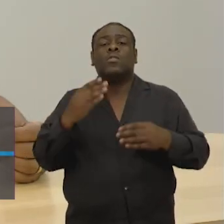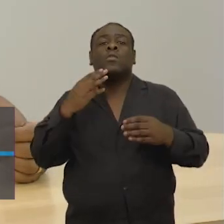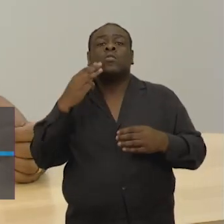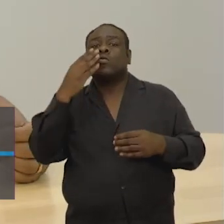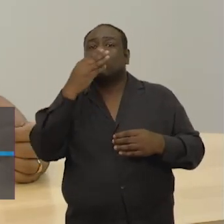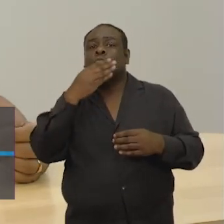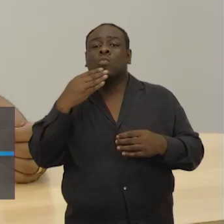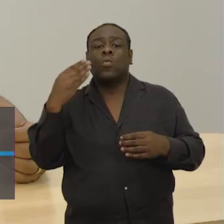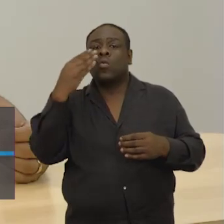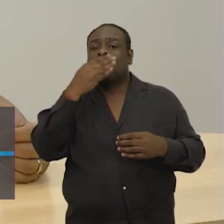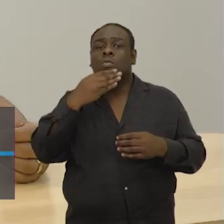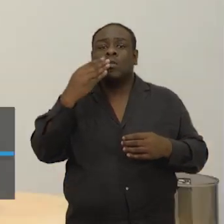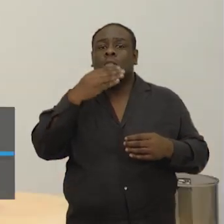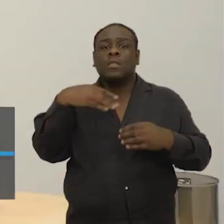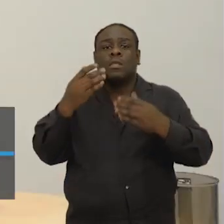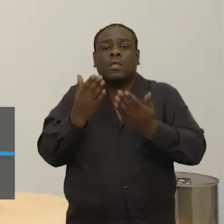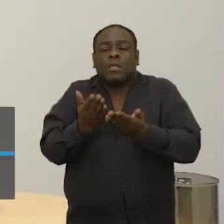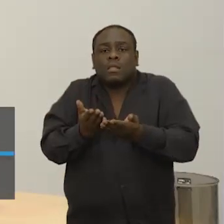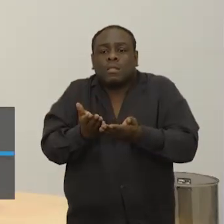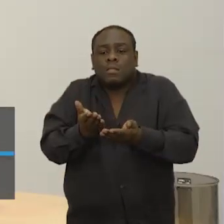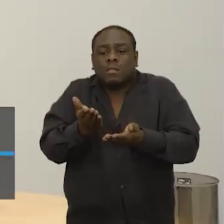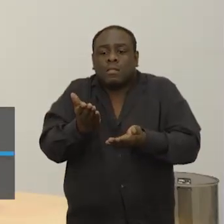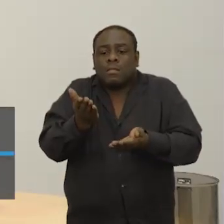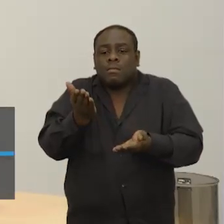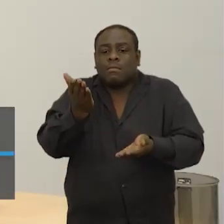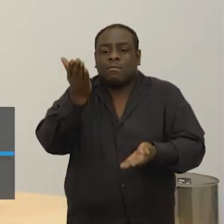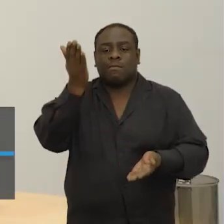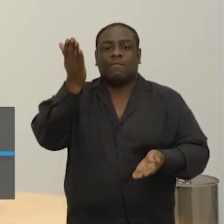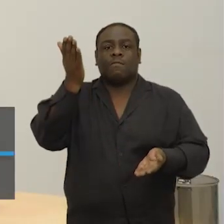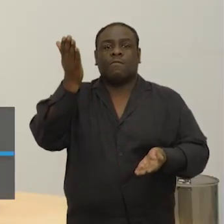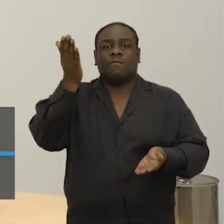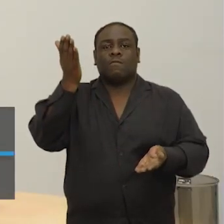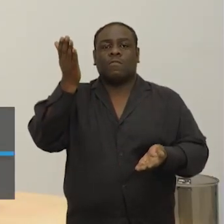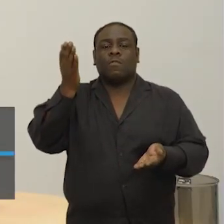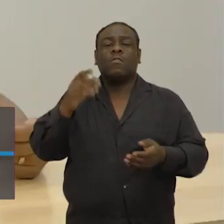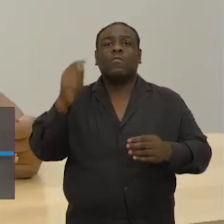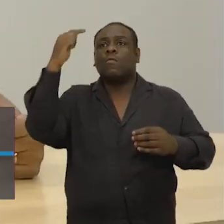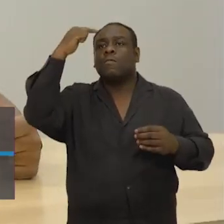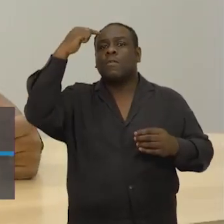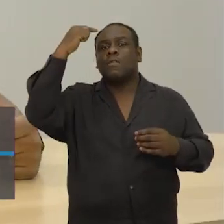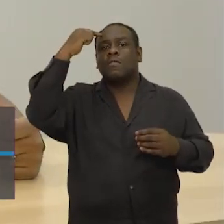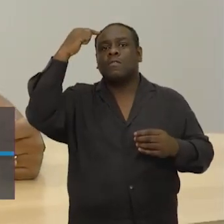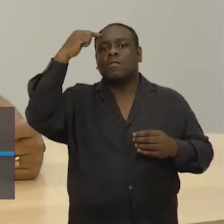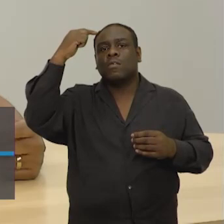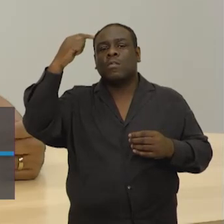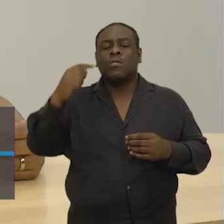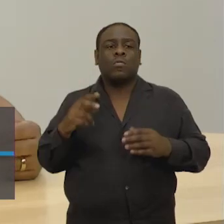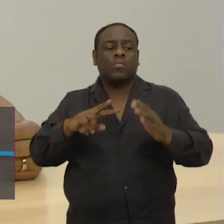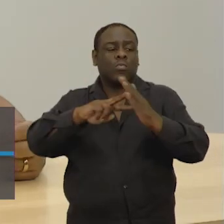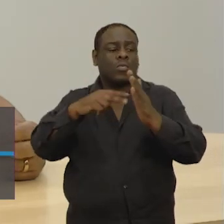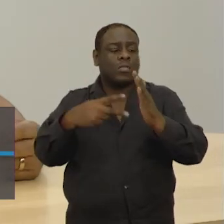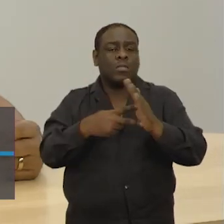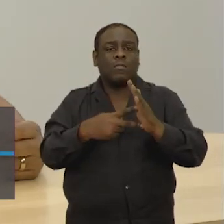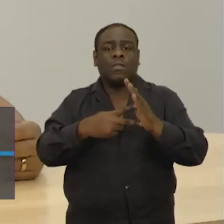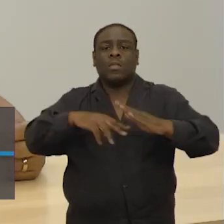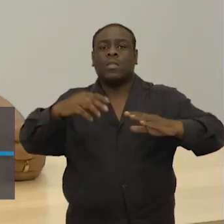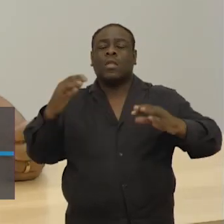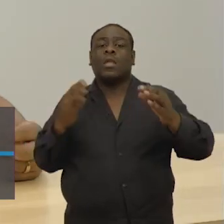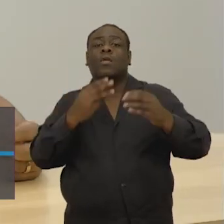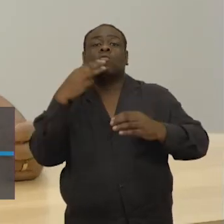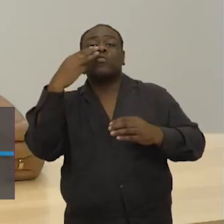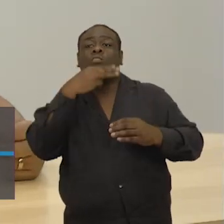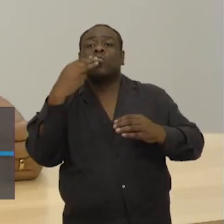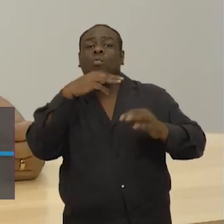doce, ela é agradável. Voz doce, né? Isso, aí eu começo a pensar, o que eu poderia dizer dessa voz além de doce,